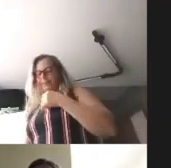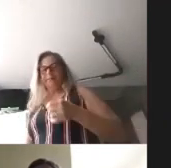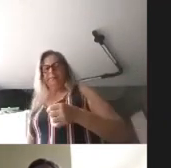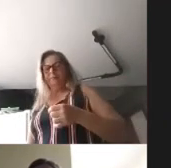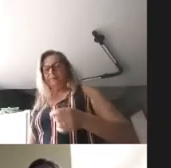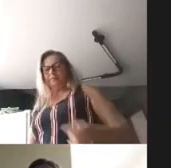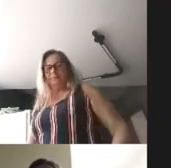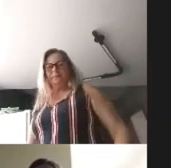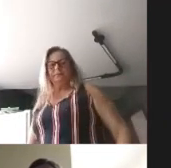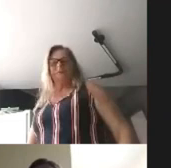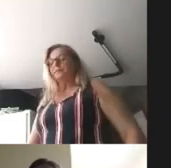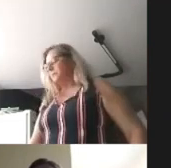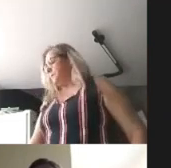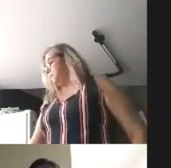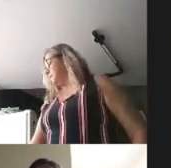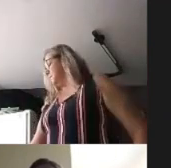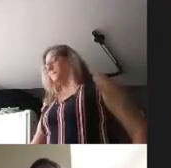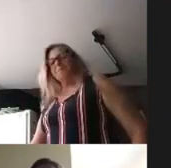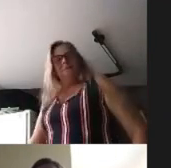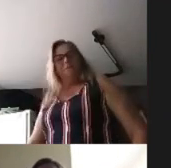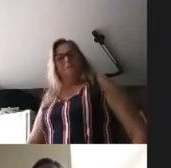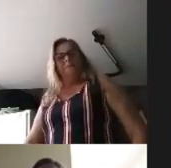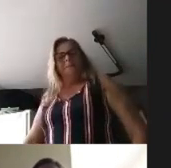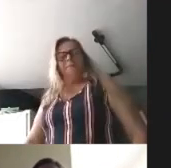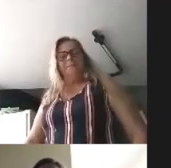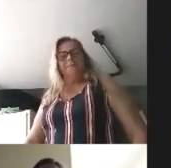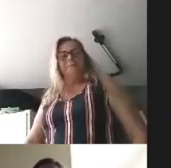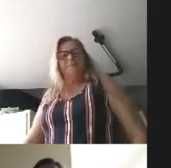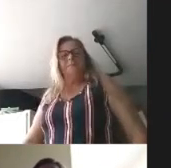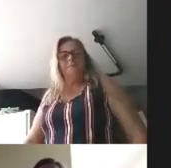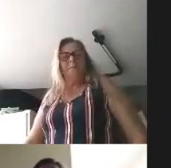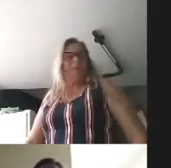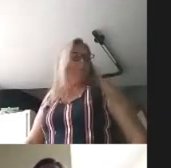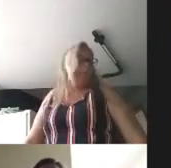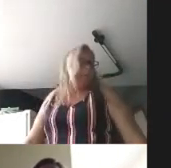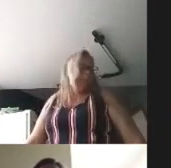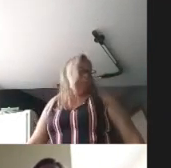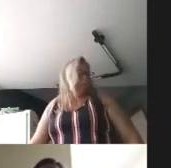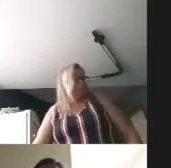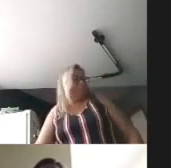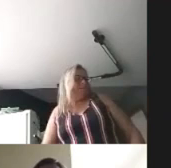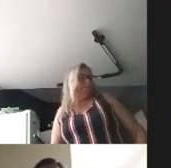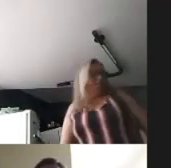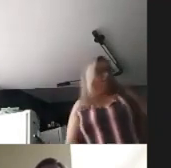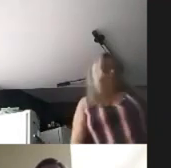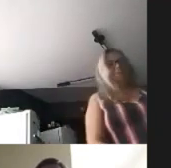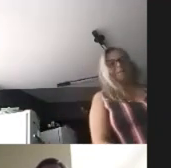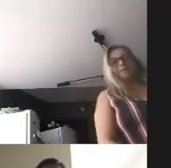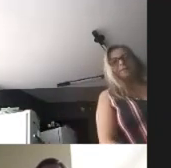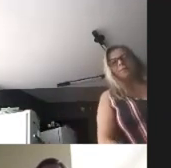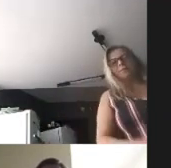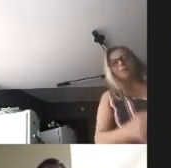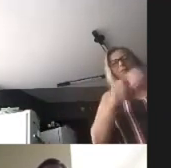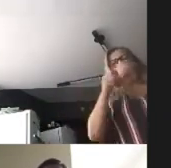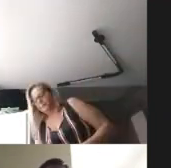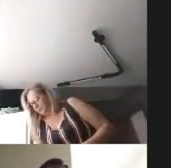eu vou abrir agora para a Edna Mota, que ela tentou fazer no início, não conseguiu. Edna, abre o seu microfone para